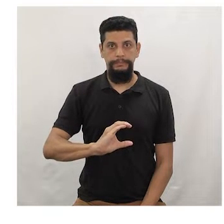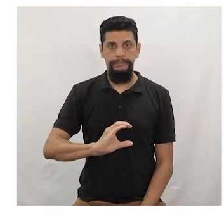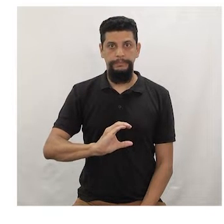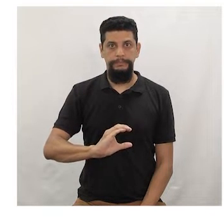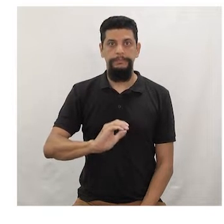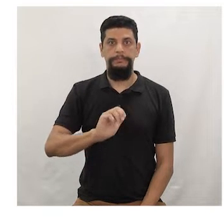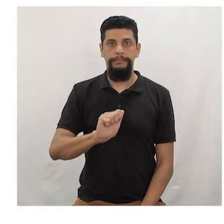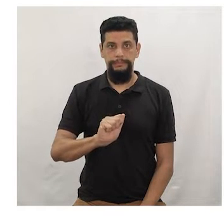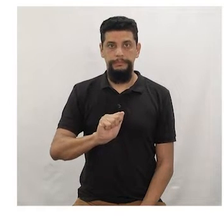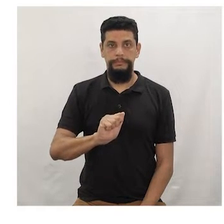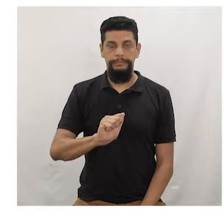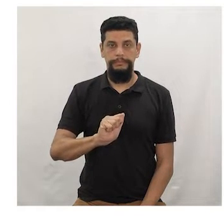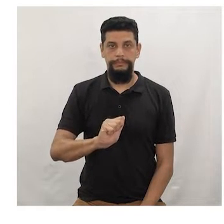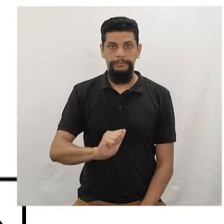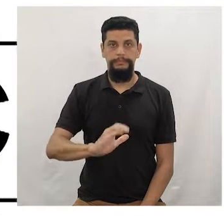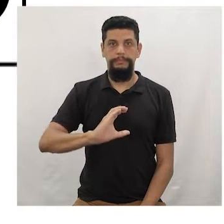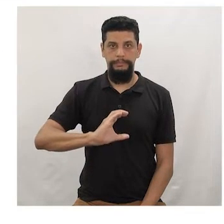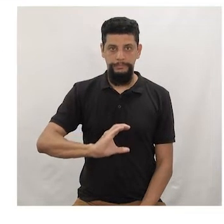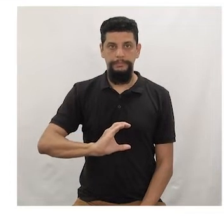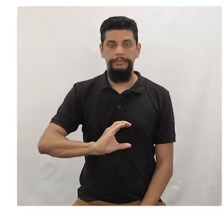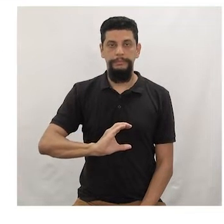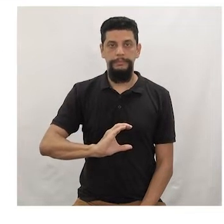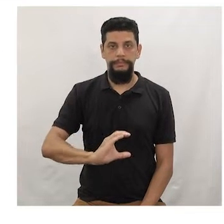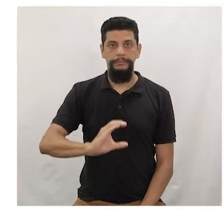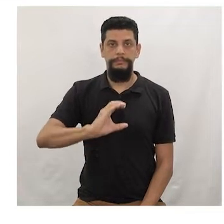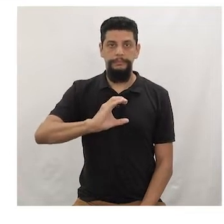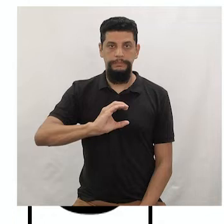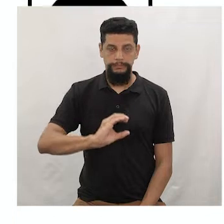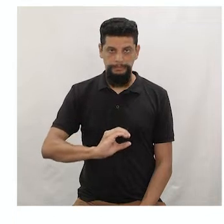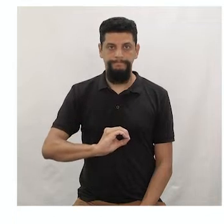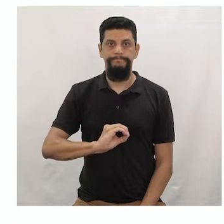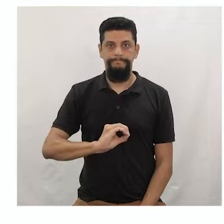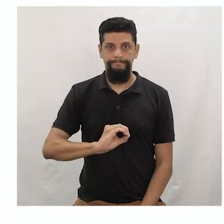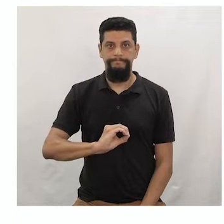C, A, C e